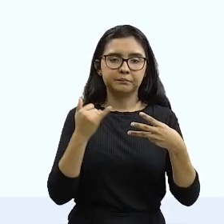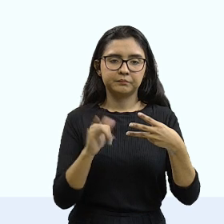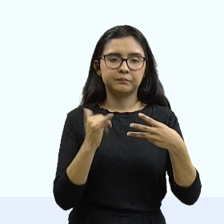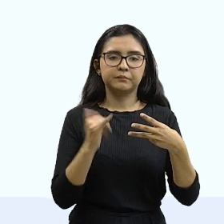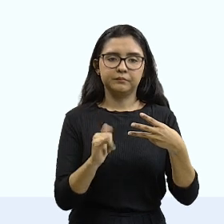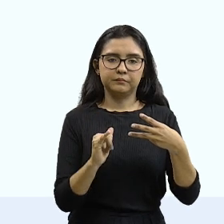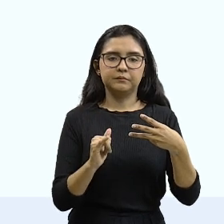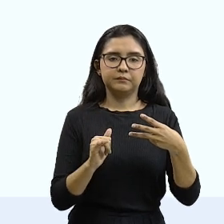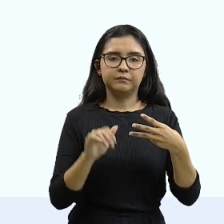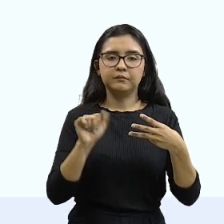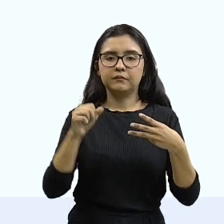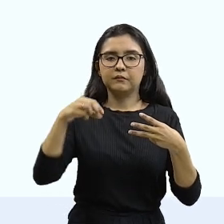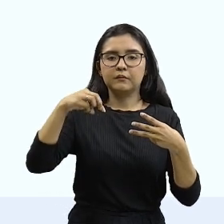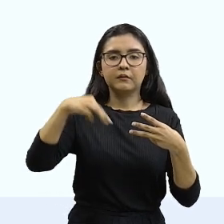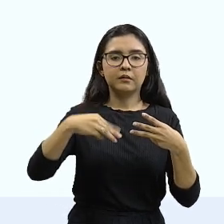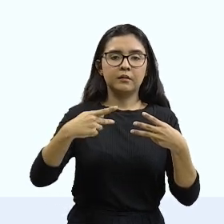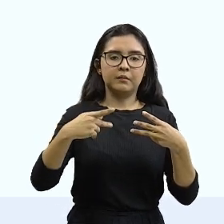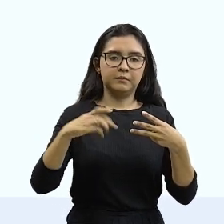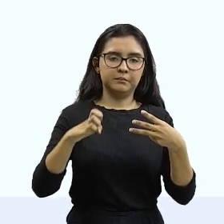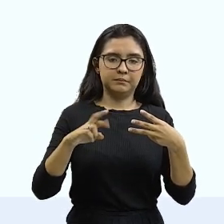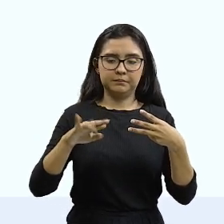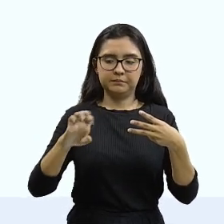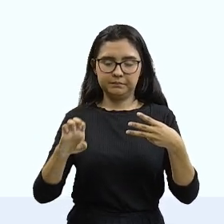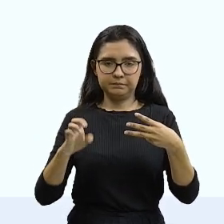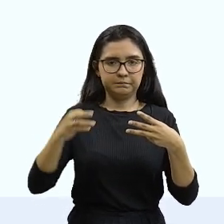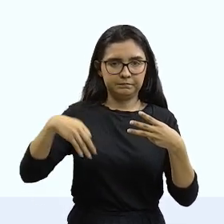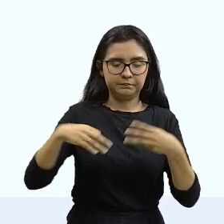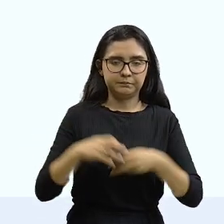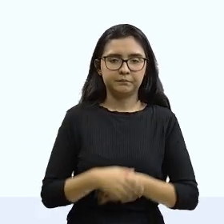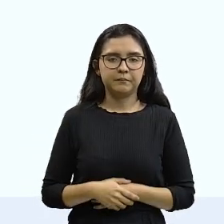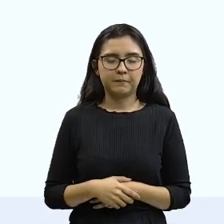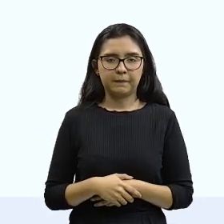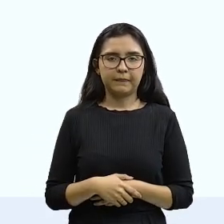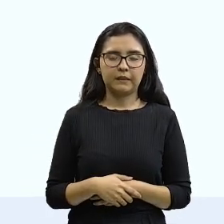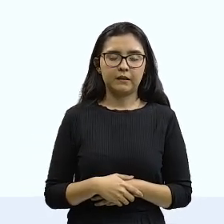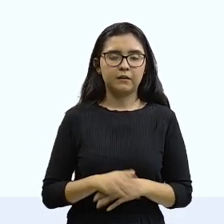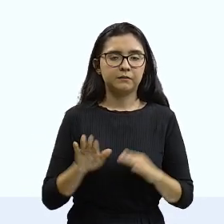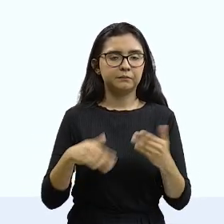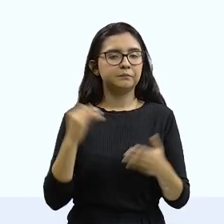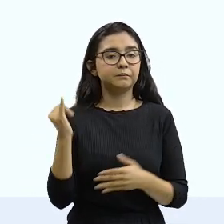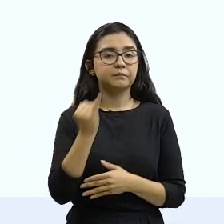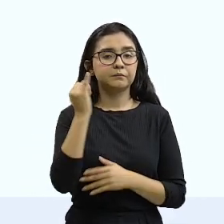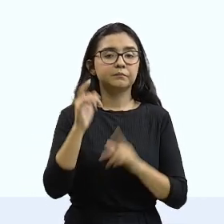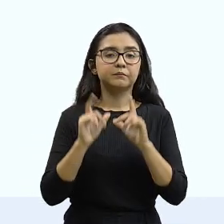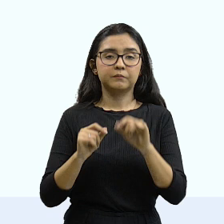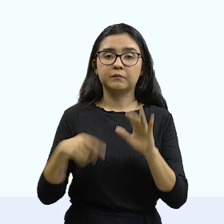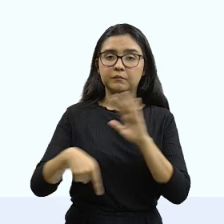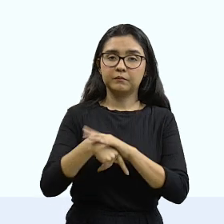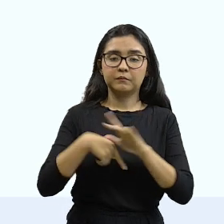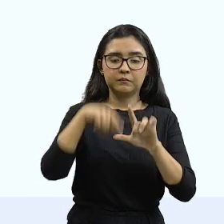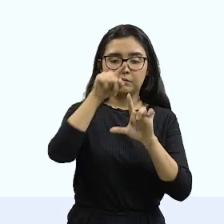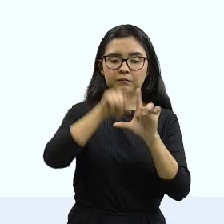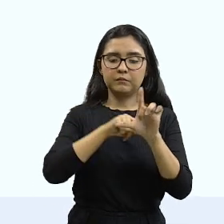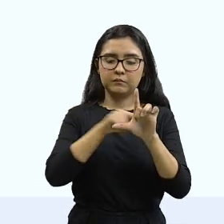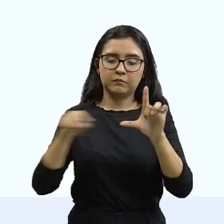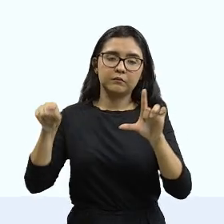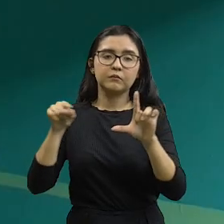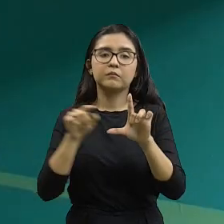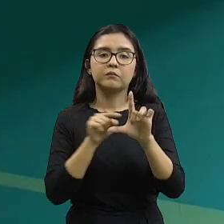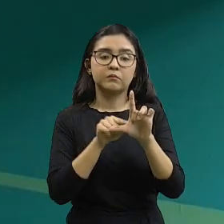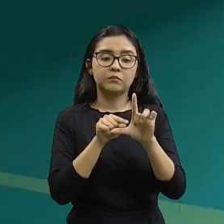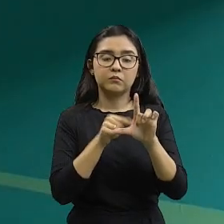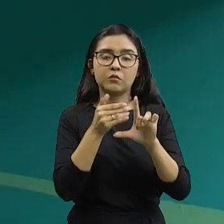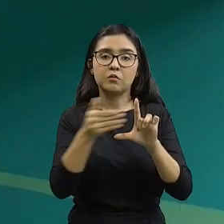em amperes. Show? O importante, no gráfico do resistor, a reta começa